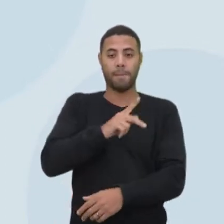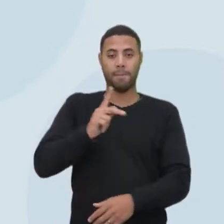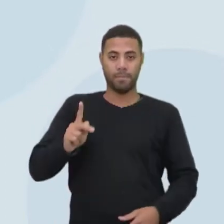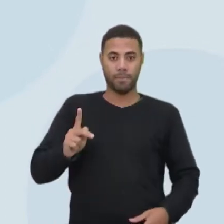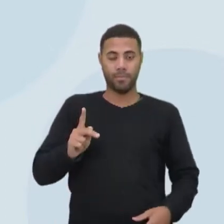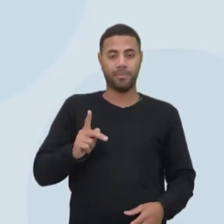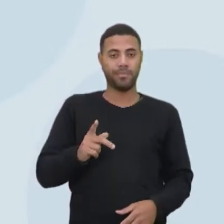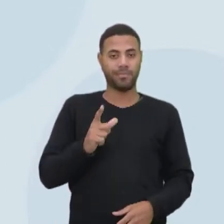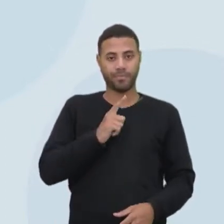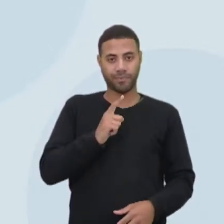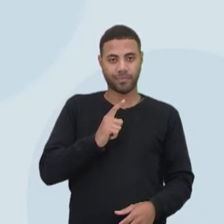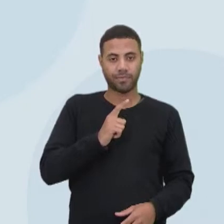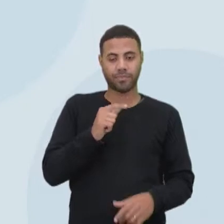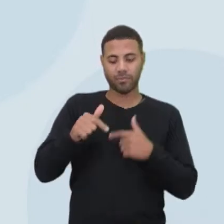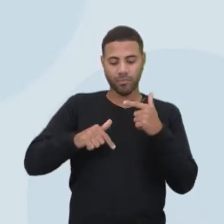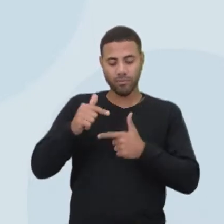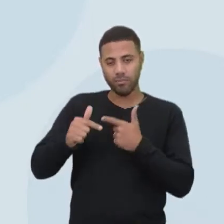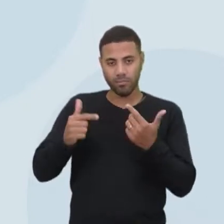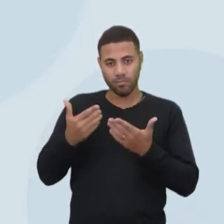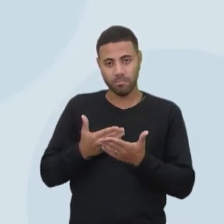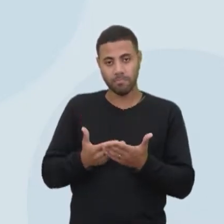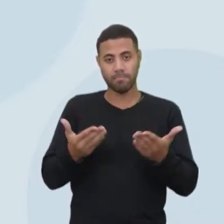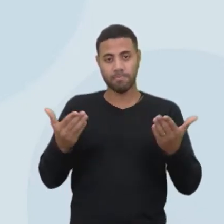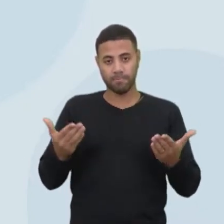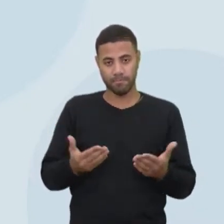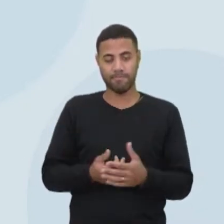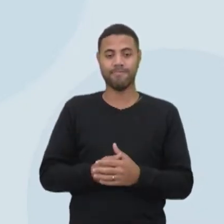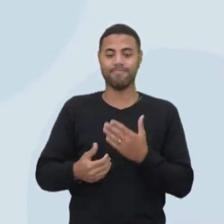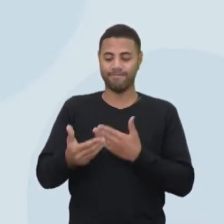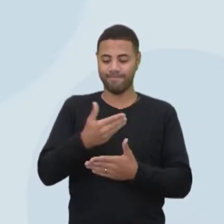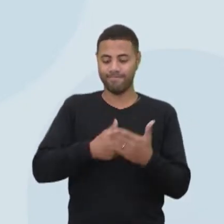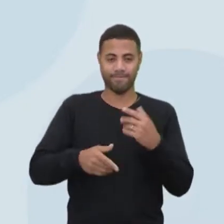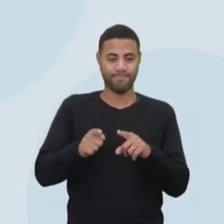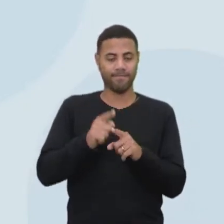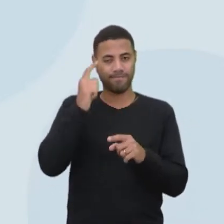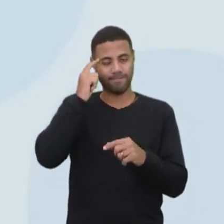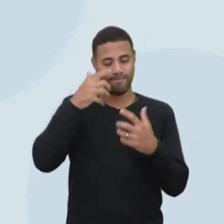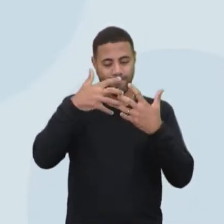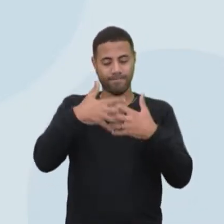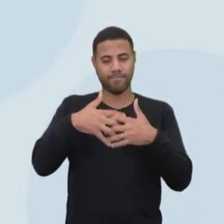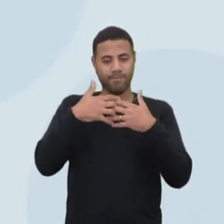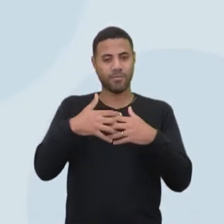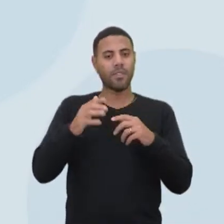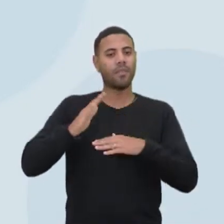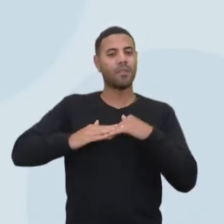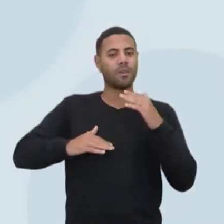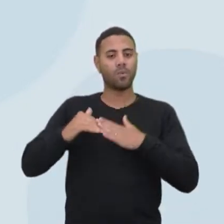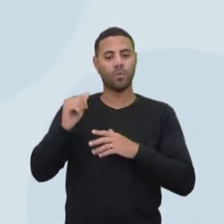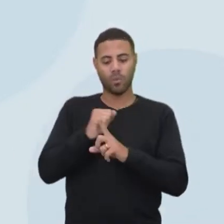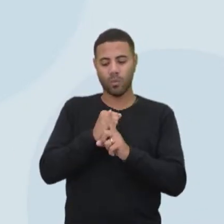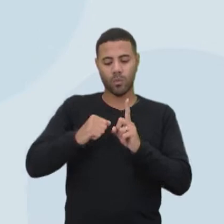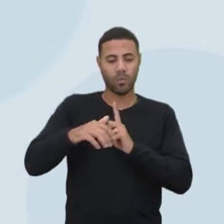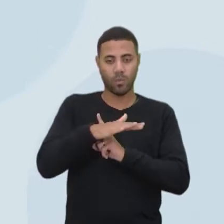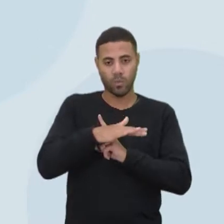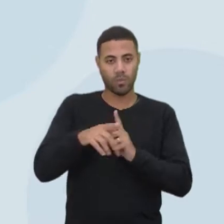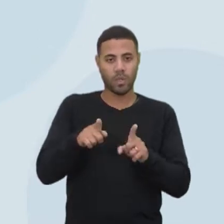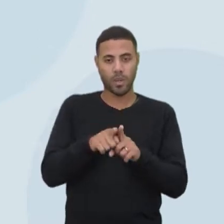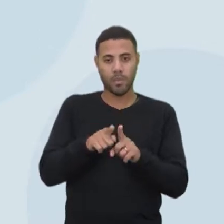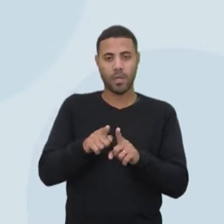tem aí para trabalhar a aula com vocês. Além de refletir sobre sua função social e